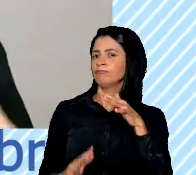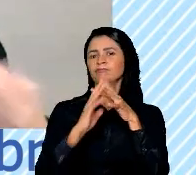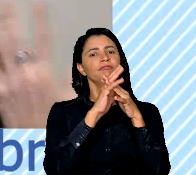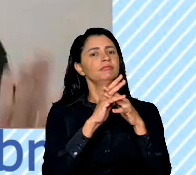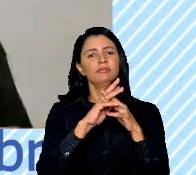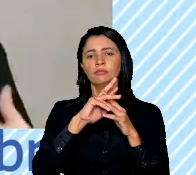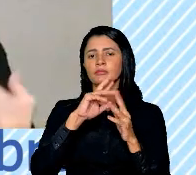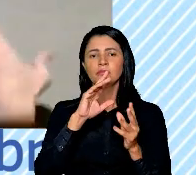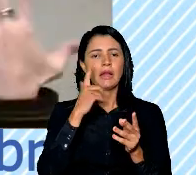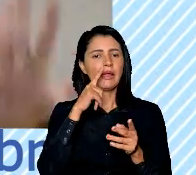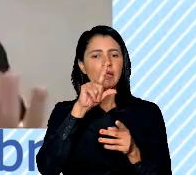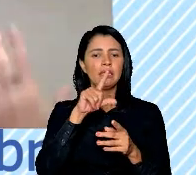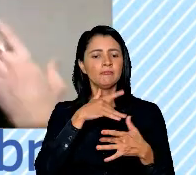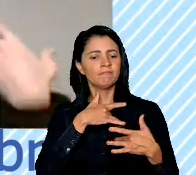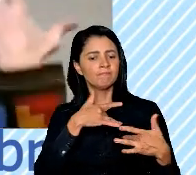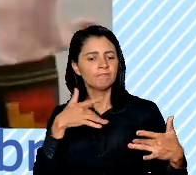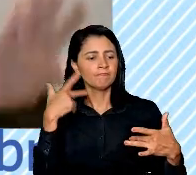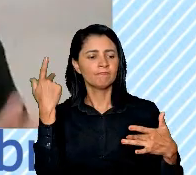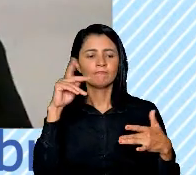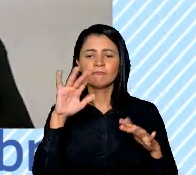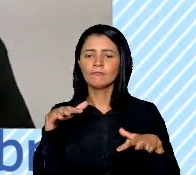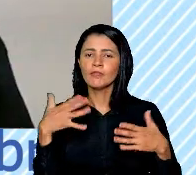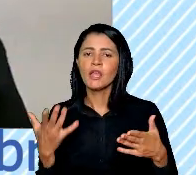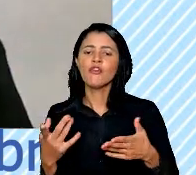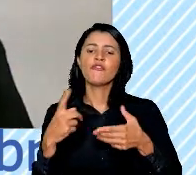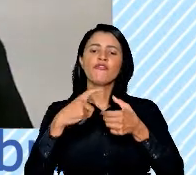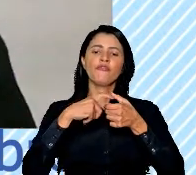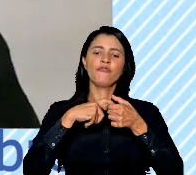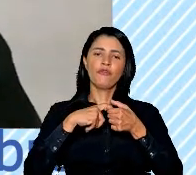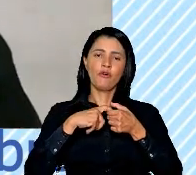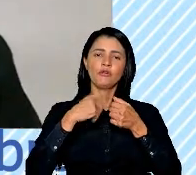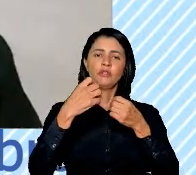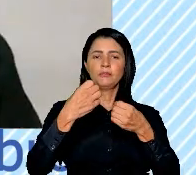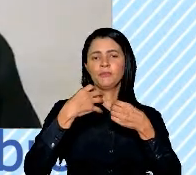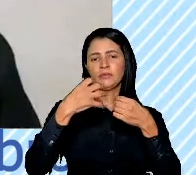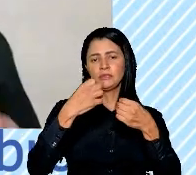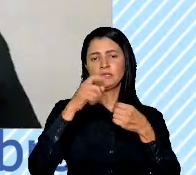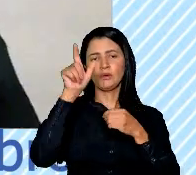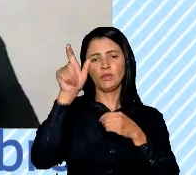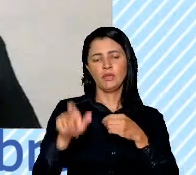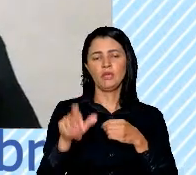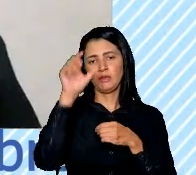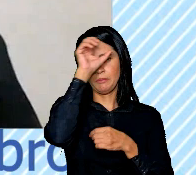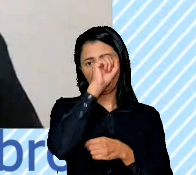uma questão de generosidade, benevolência, ele volta para nos ensinar o que ele aprendeu.